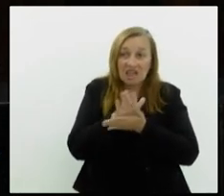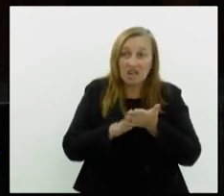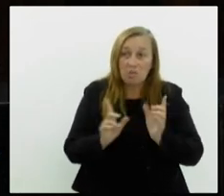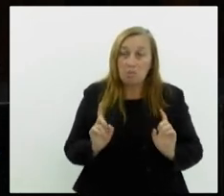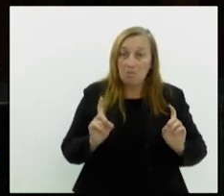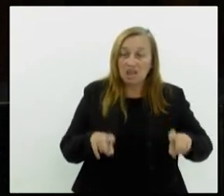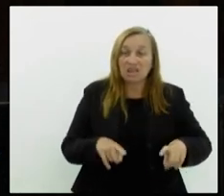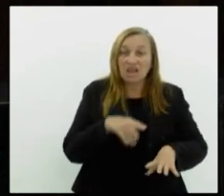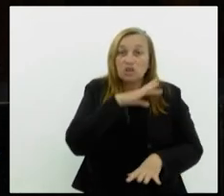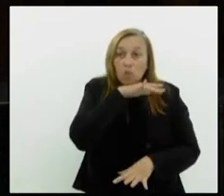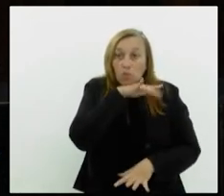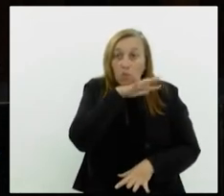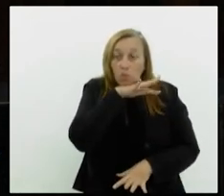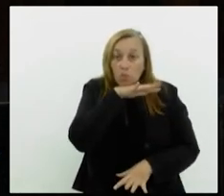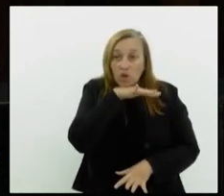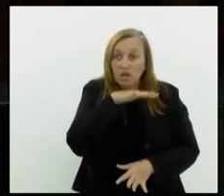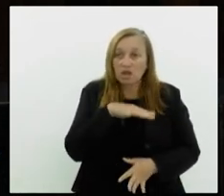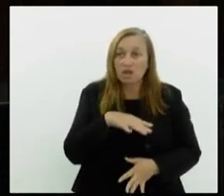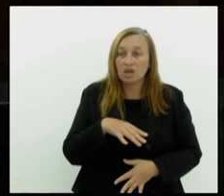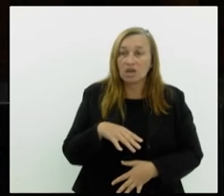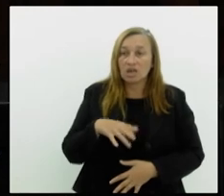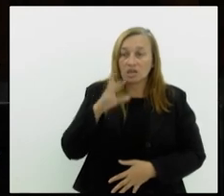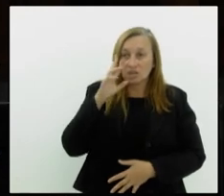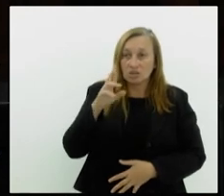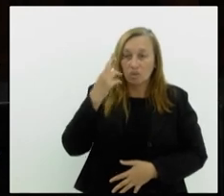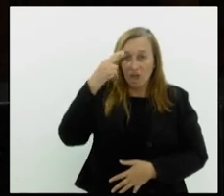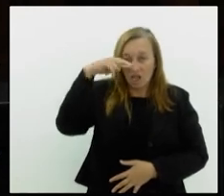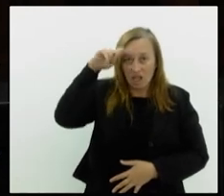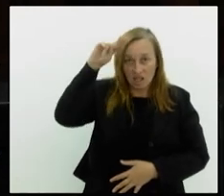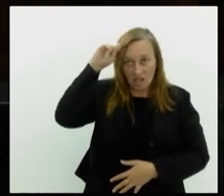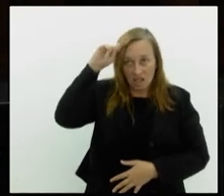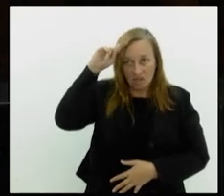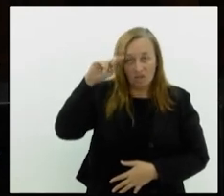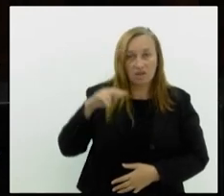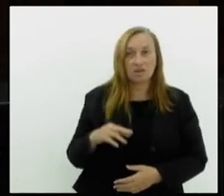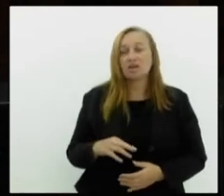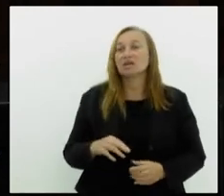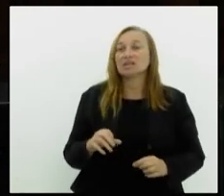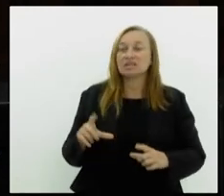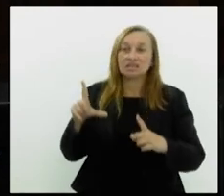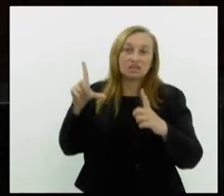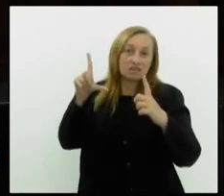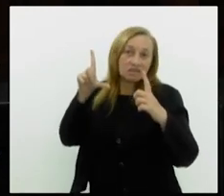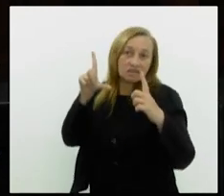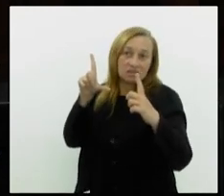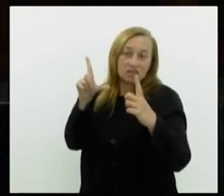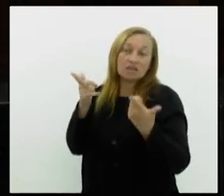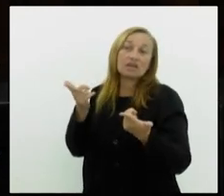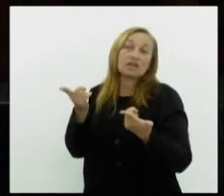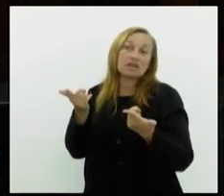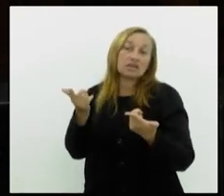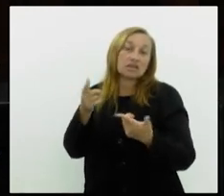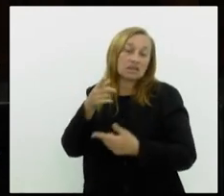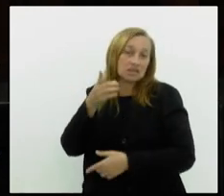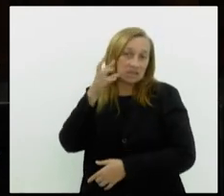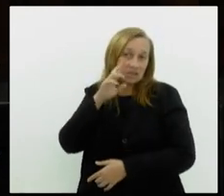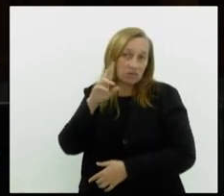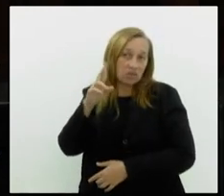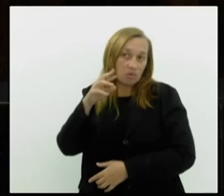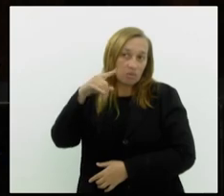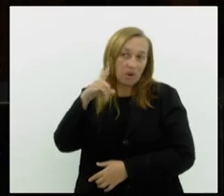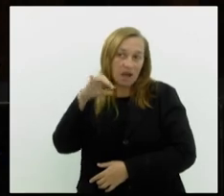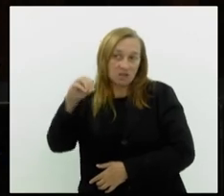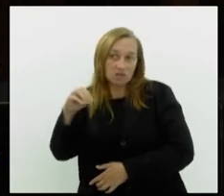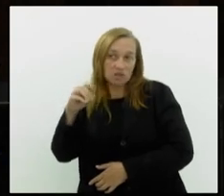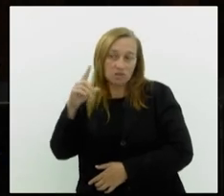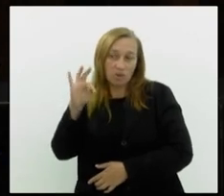pífio, improdutivo, que é o tal senhor Renan Ferreirinha, que posa, senhor deputado Márcio Galberto, sorridente